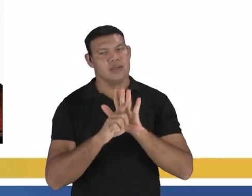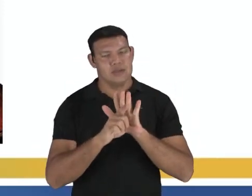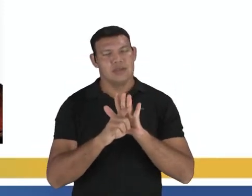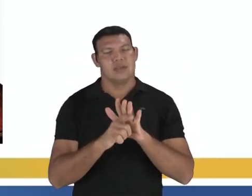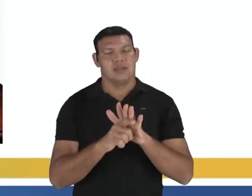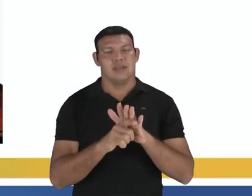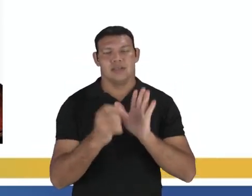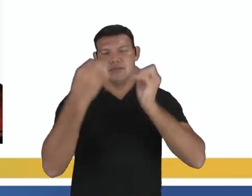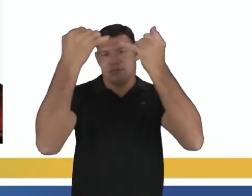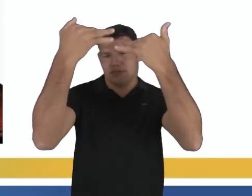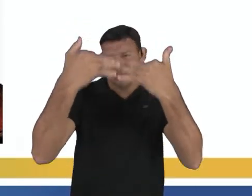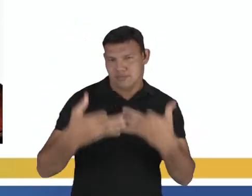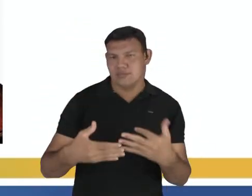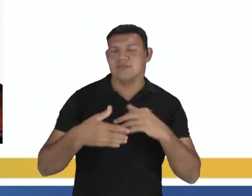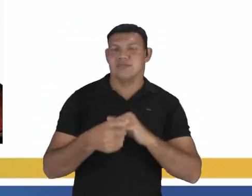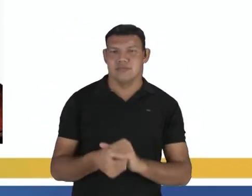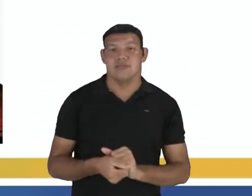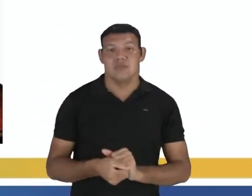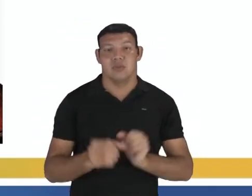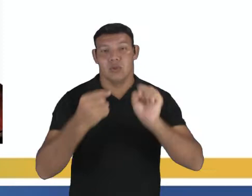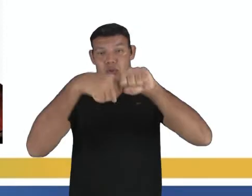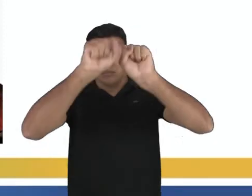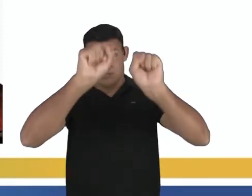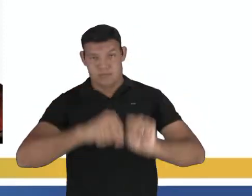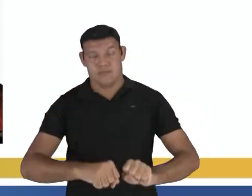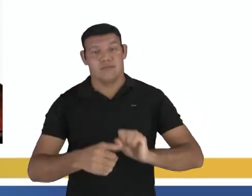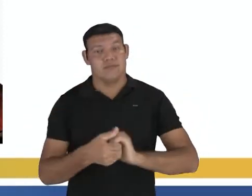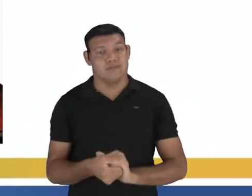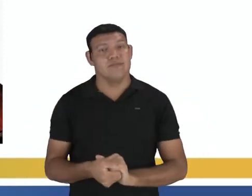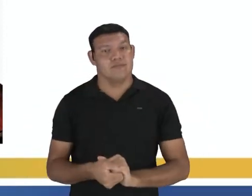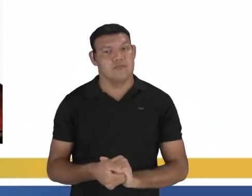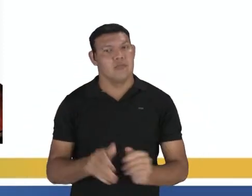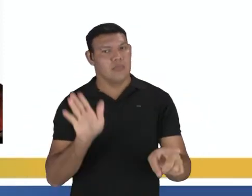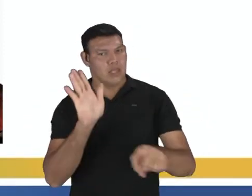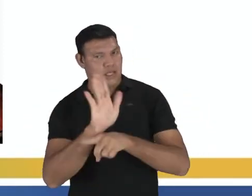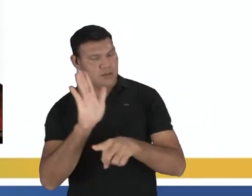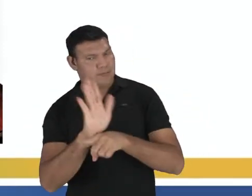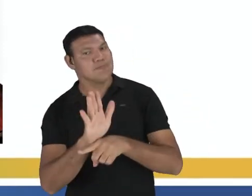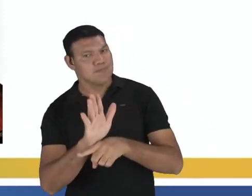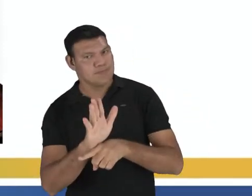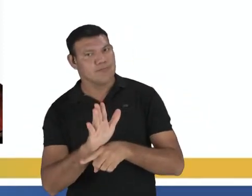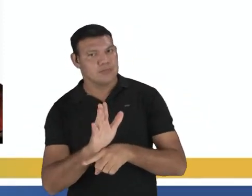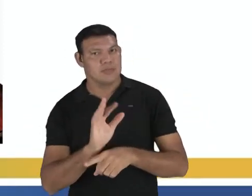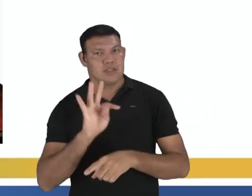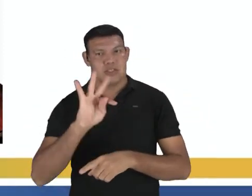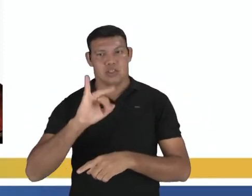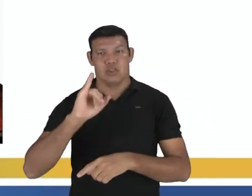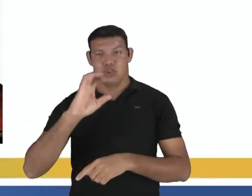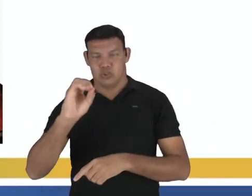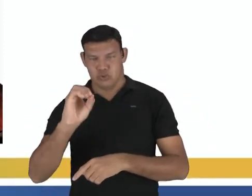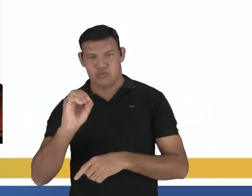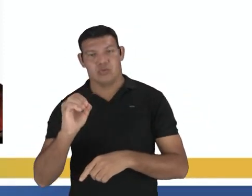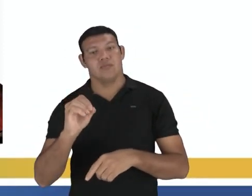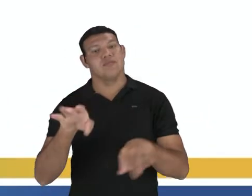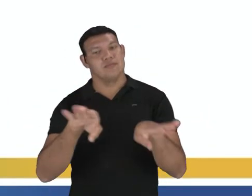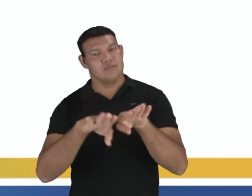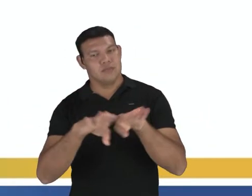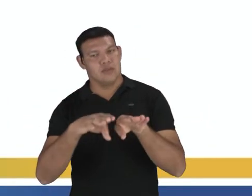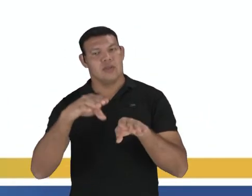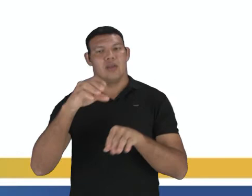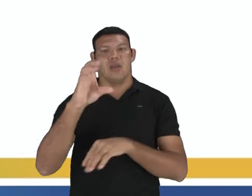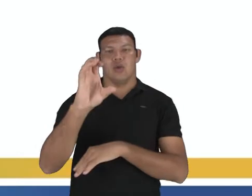descrevem muito melhor o sistema. Então, a gente tem como grande contribuição tanto Tycho Brahe quanto